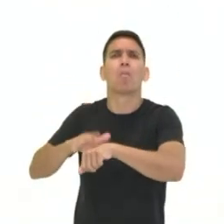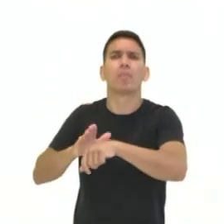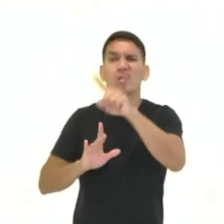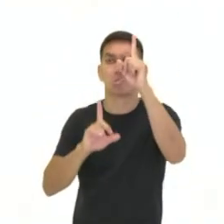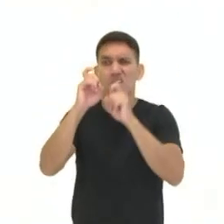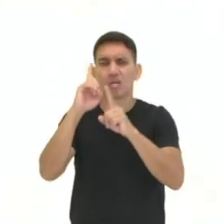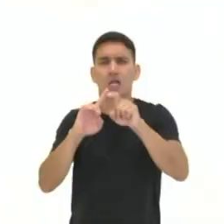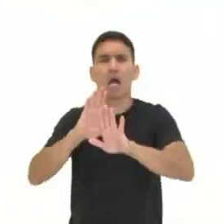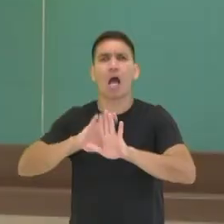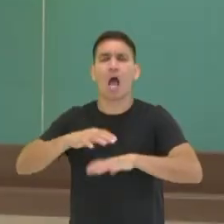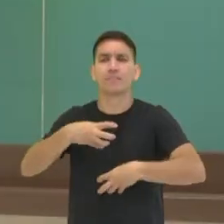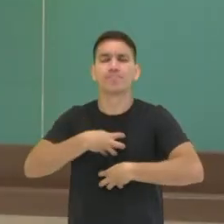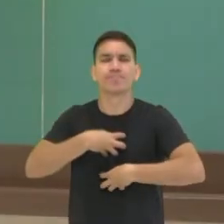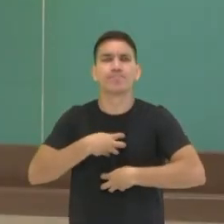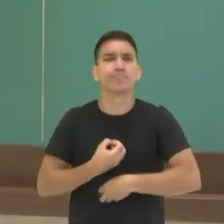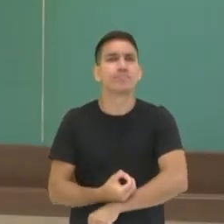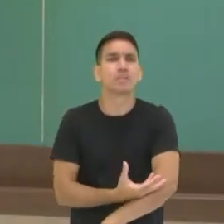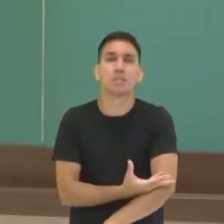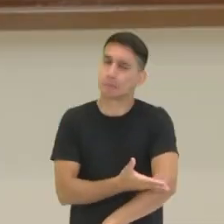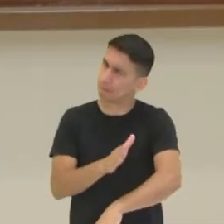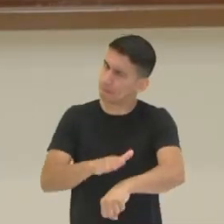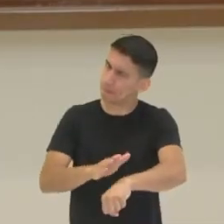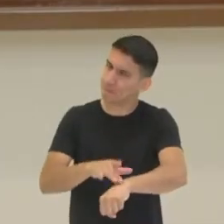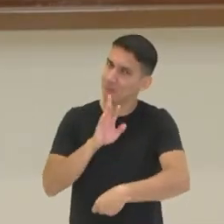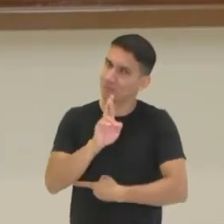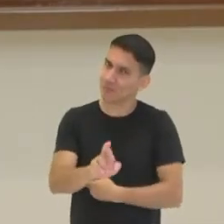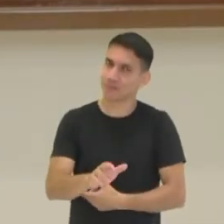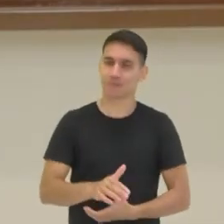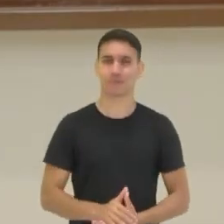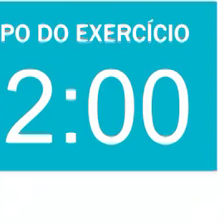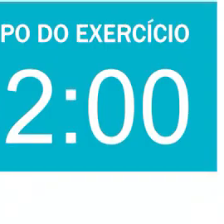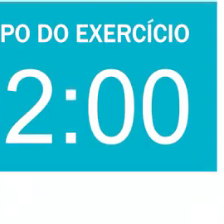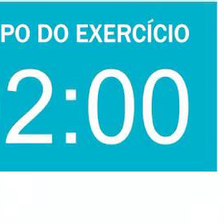seu estado de ânimo? Mais uma para vocês responderem aí.